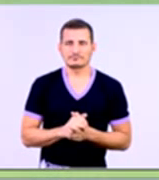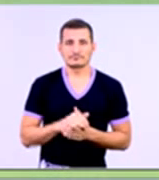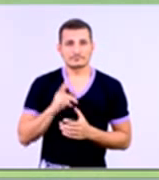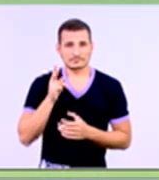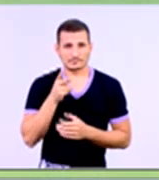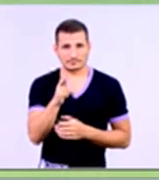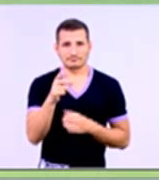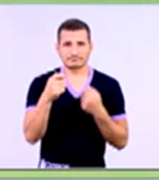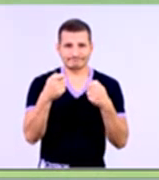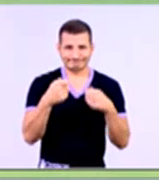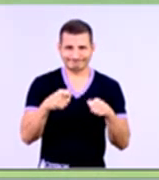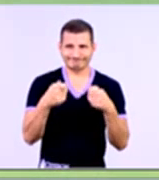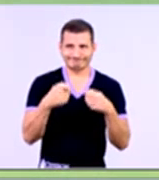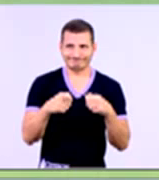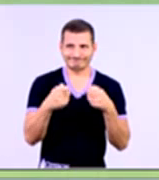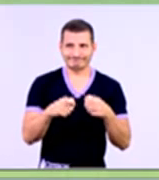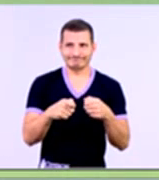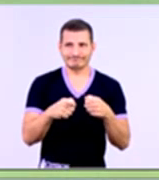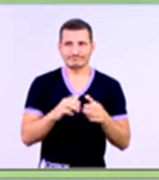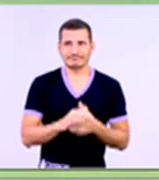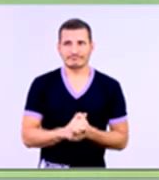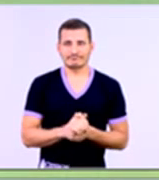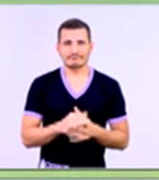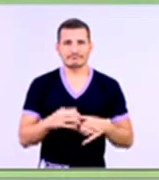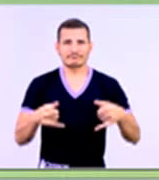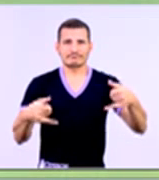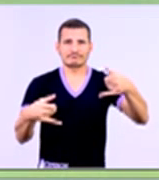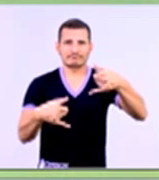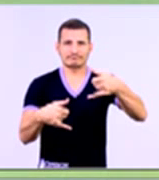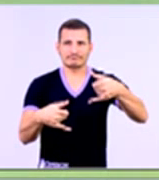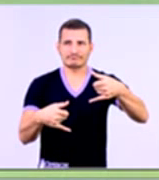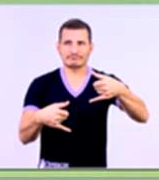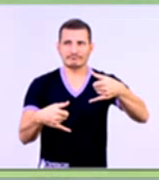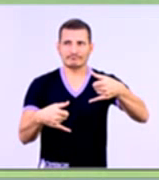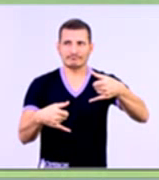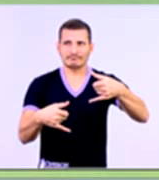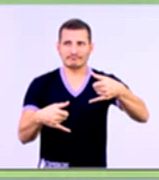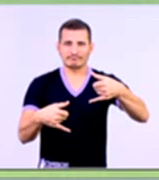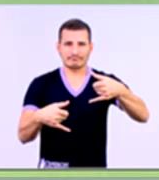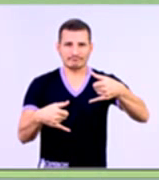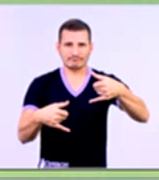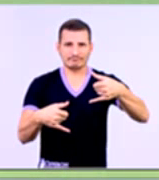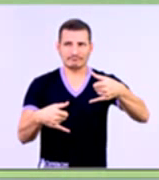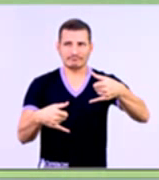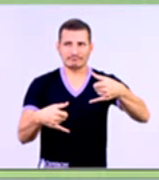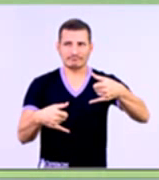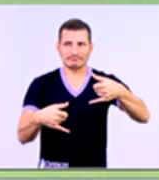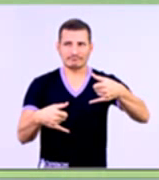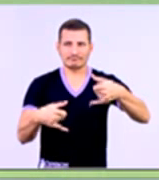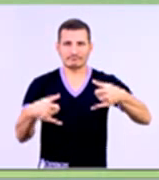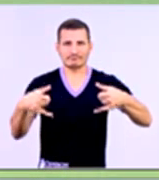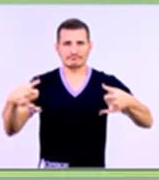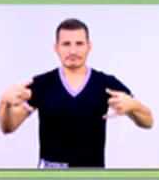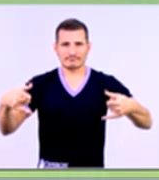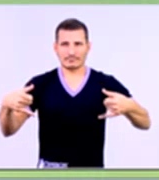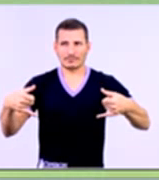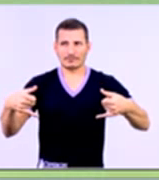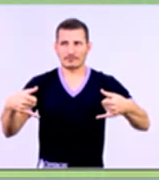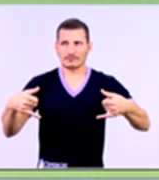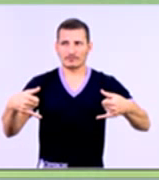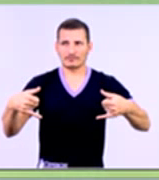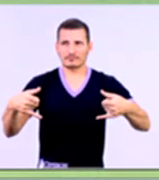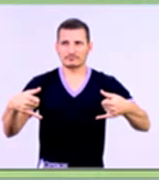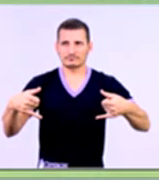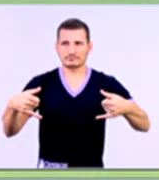temos que abrir as chaves e fechar as chaves. Se quisermos mais de uma estrutura, nós temos